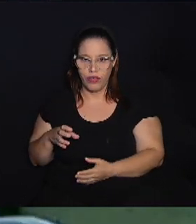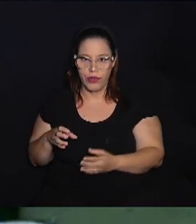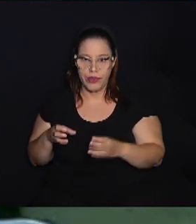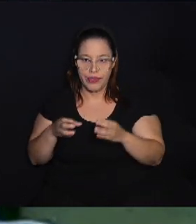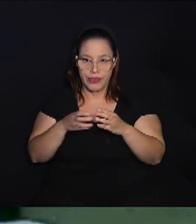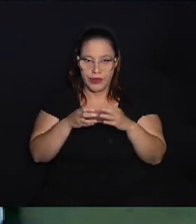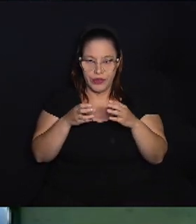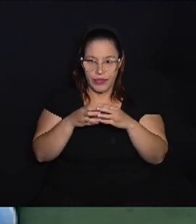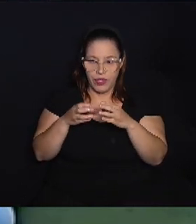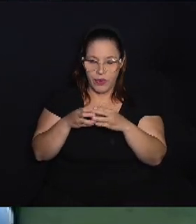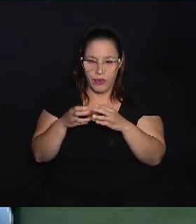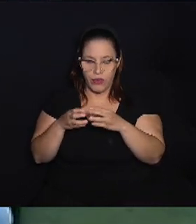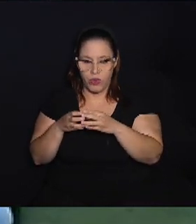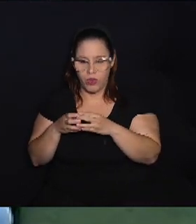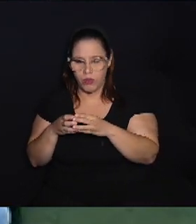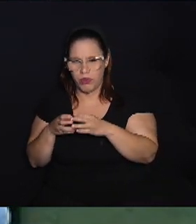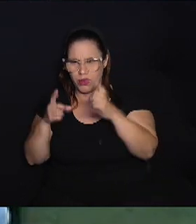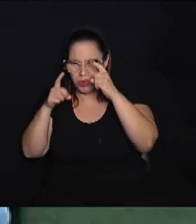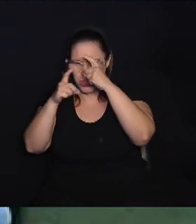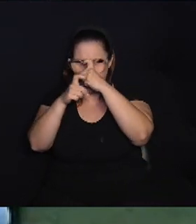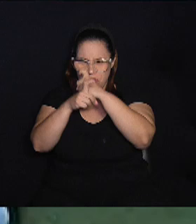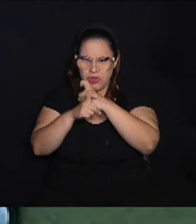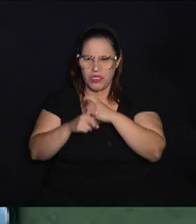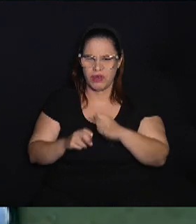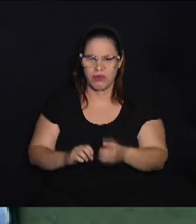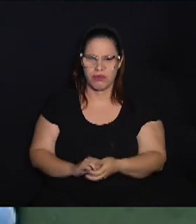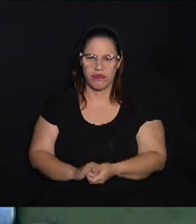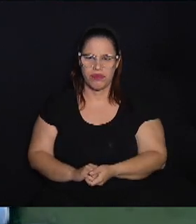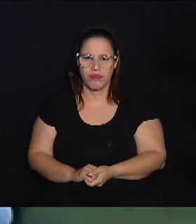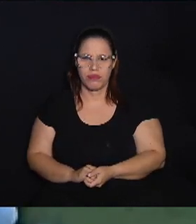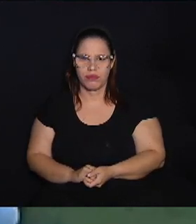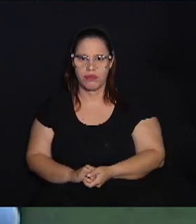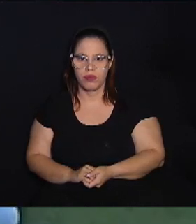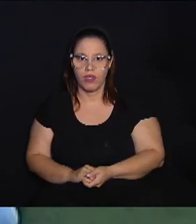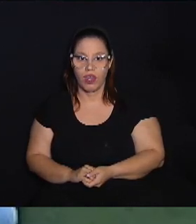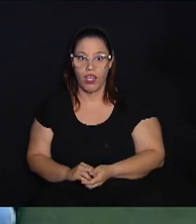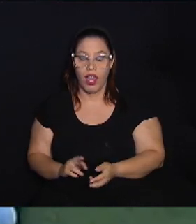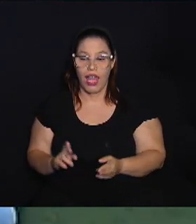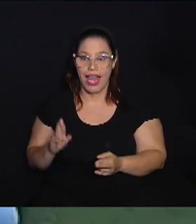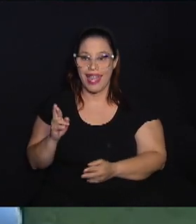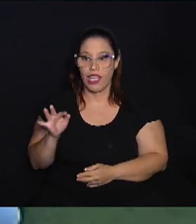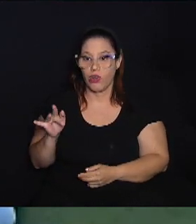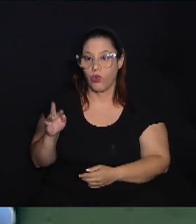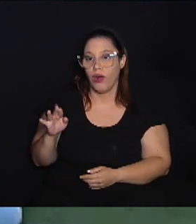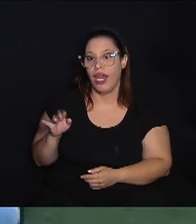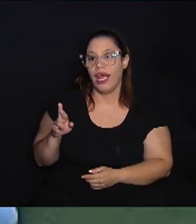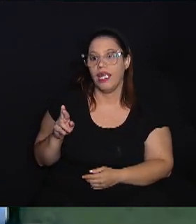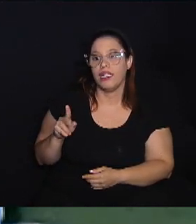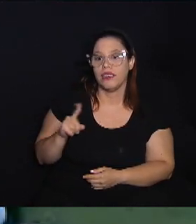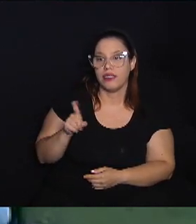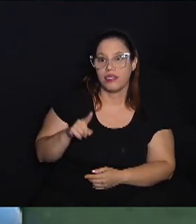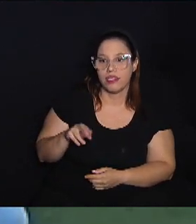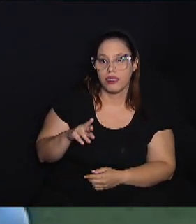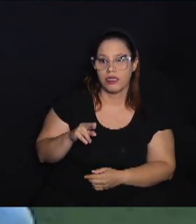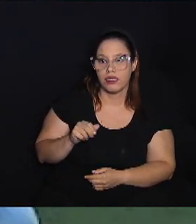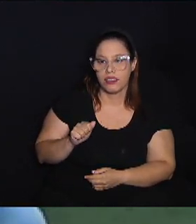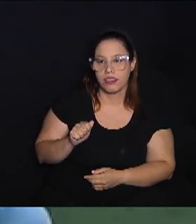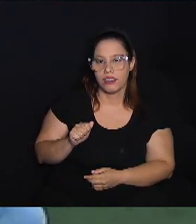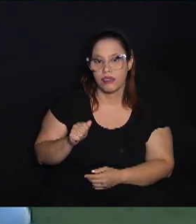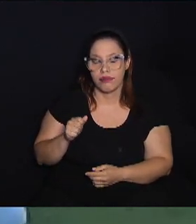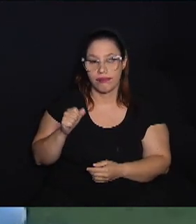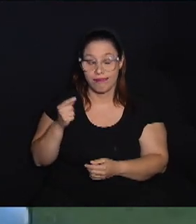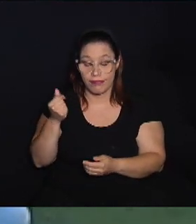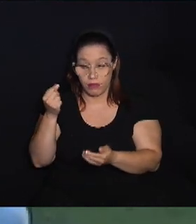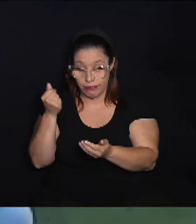estão marginalizados, então é muito difícil você regularizar uma cooperativa, porque eles precisam ter verba, e a partir do momento que